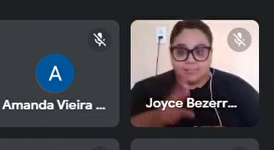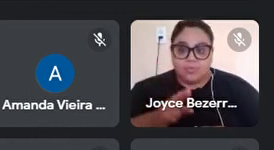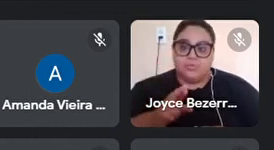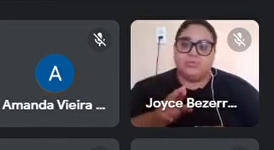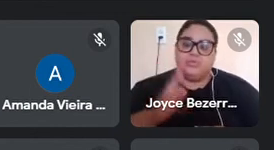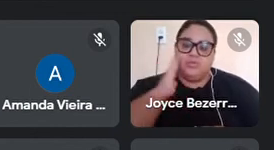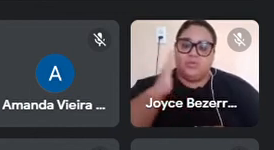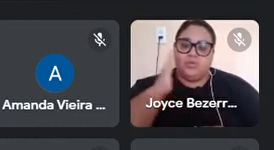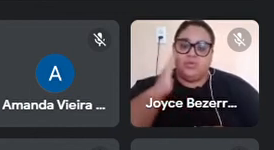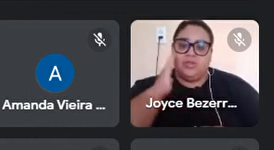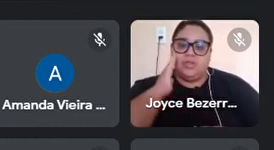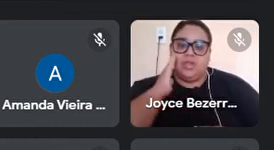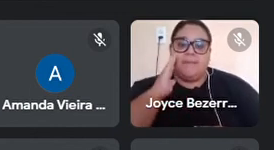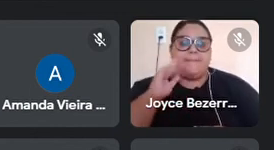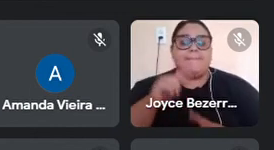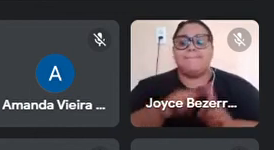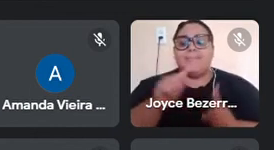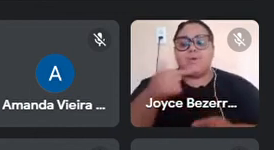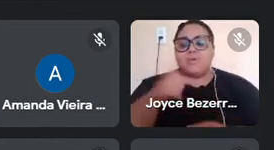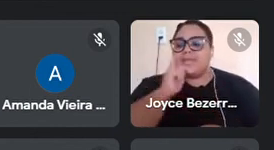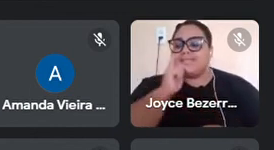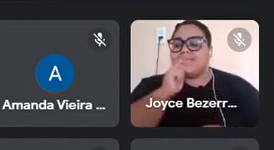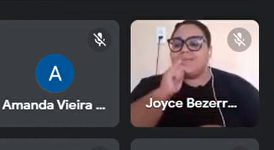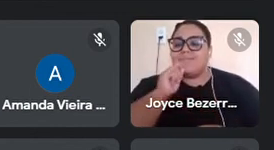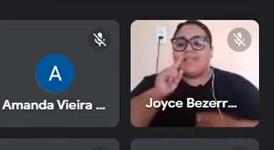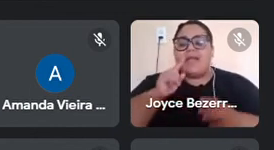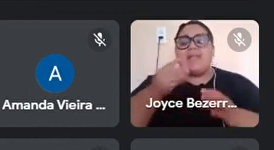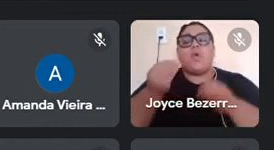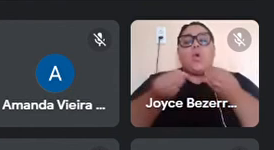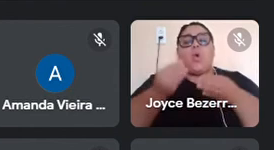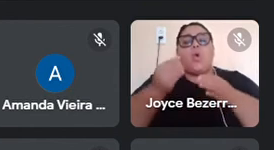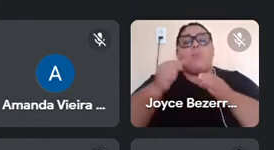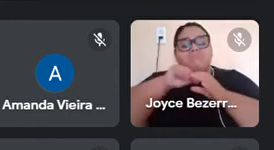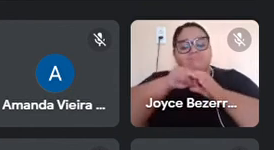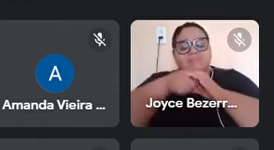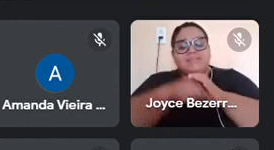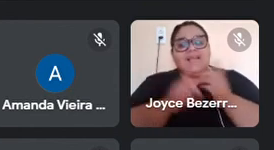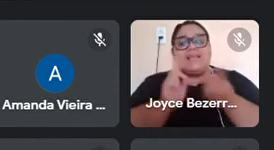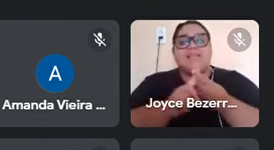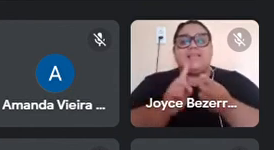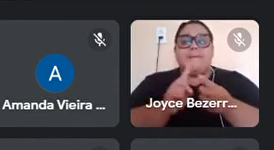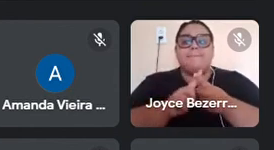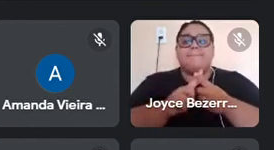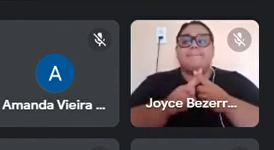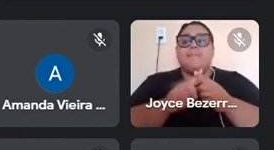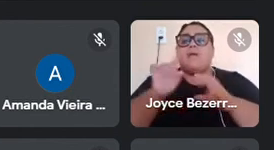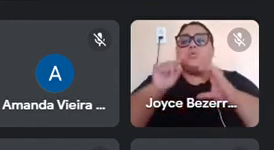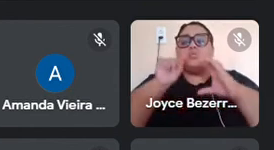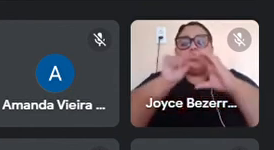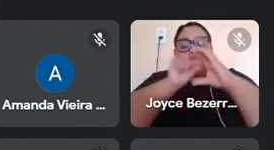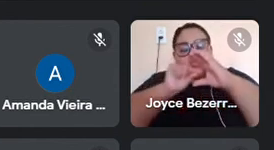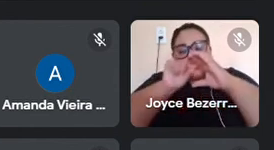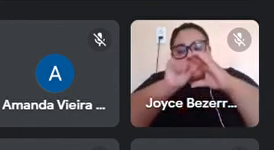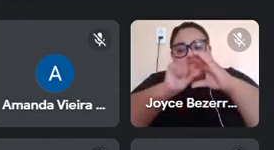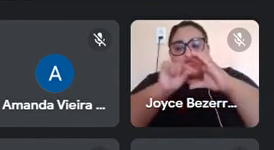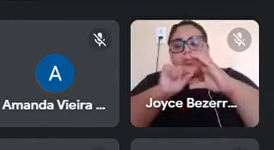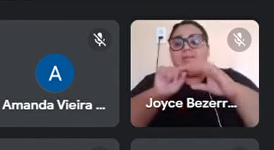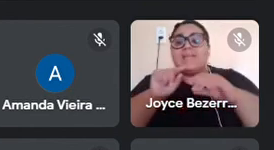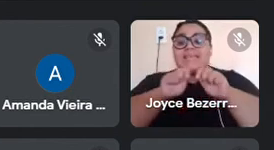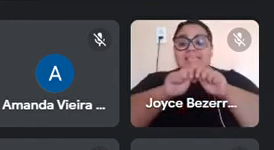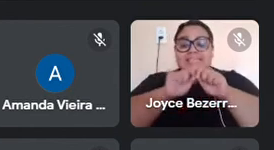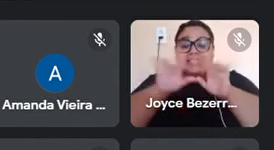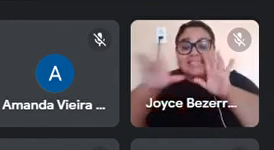mas ele não tem a capacidade de penetrar nossas células, penetrar no núcleo ainda, e aí se integrar